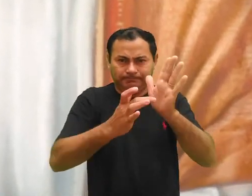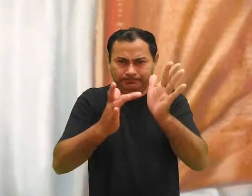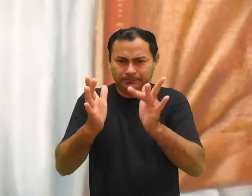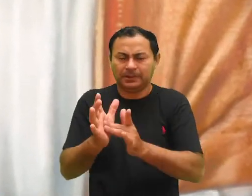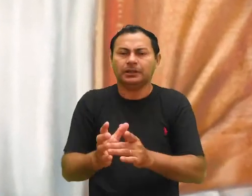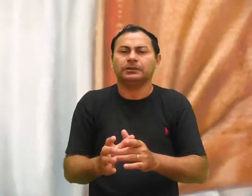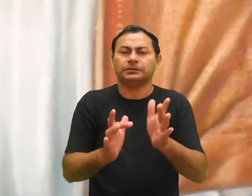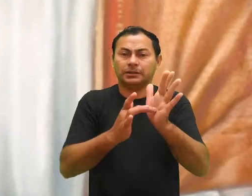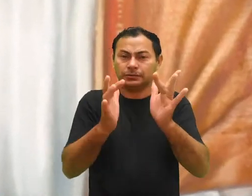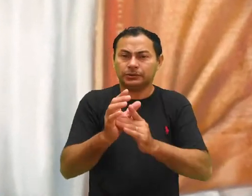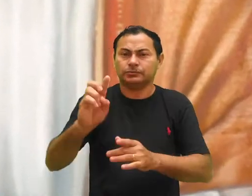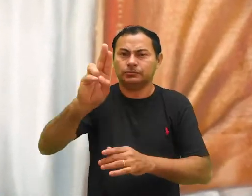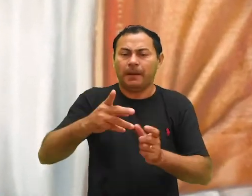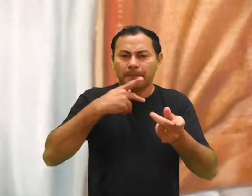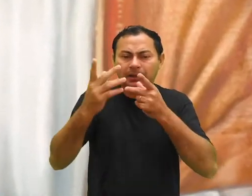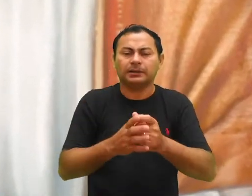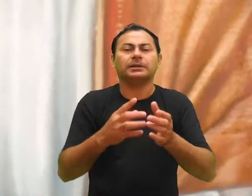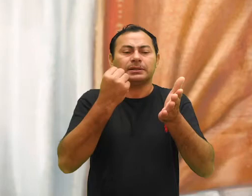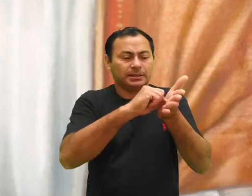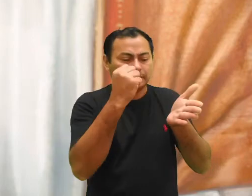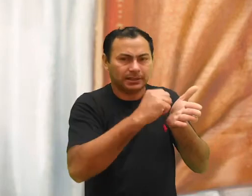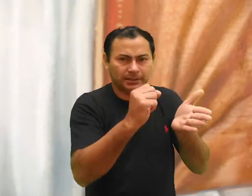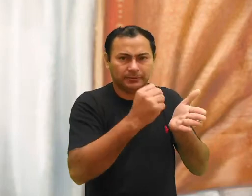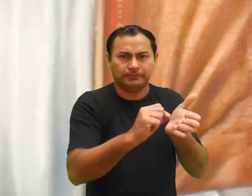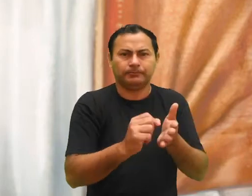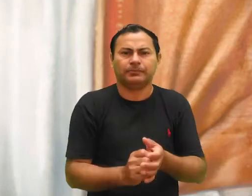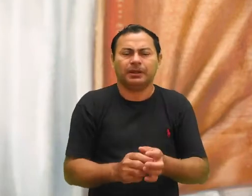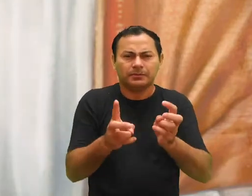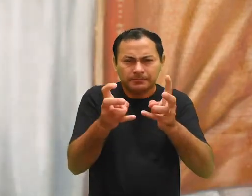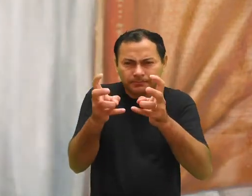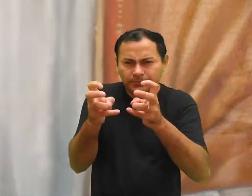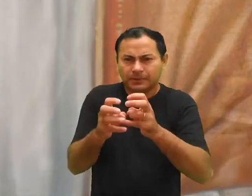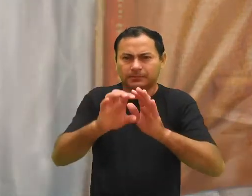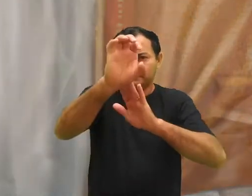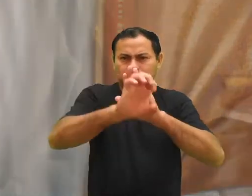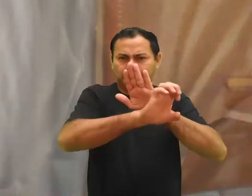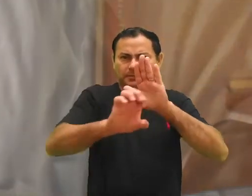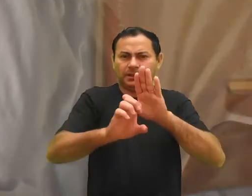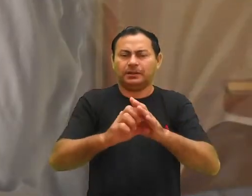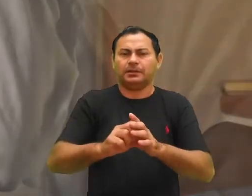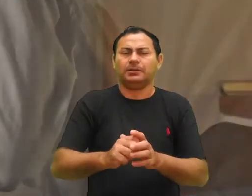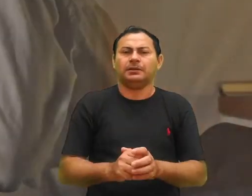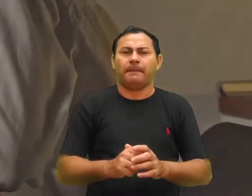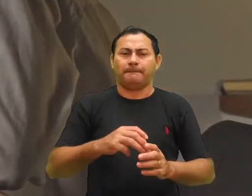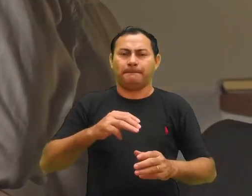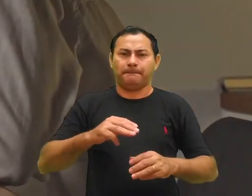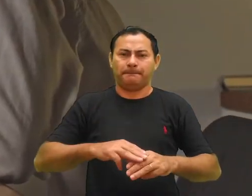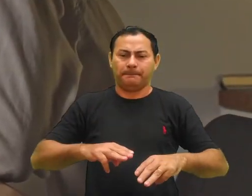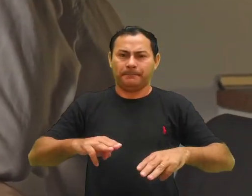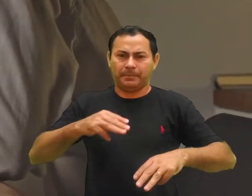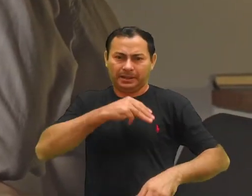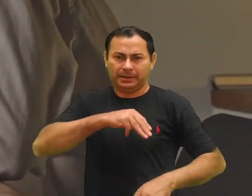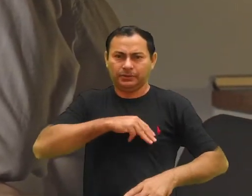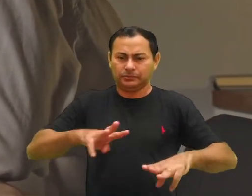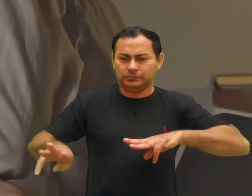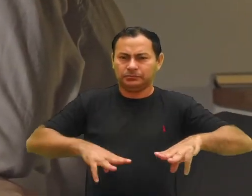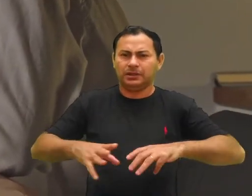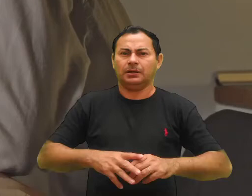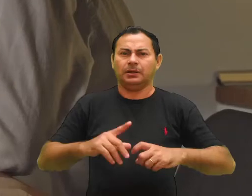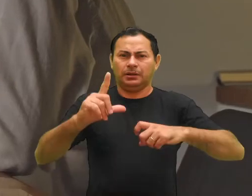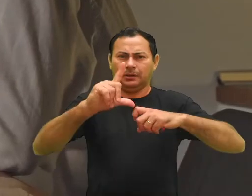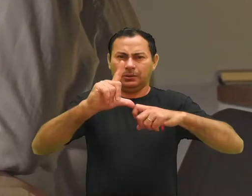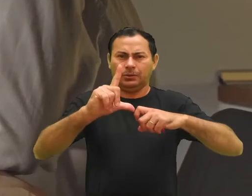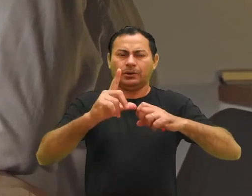que repetidas vezes ele usou a expressão está escrito. Se observarmos nos evangelhos sinópticos Mateus, Marcos e